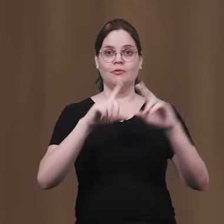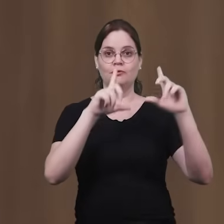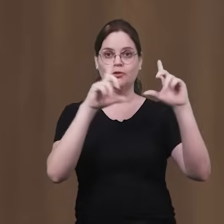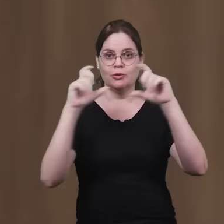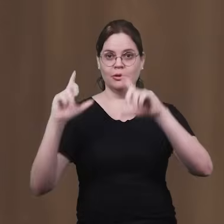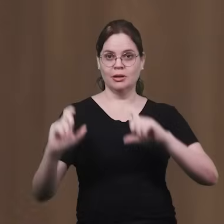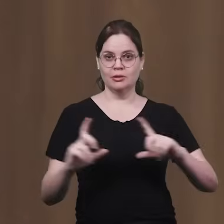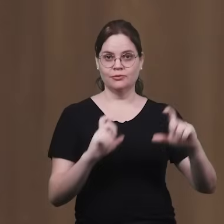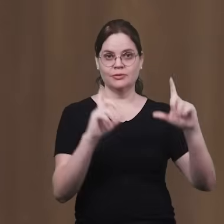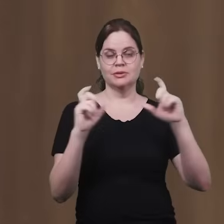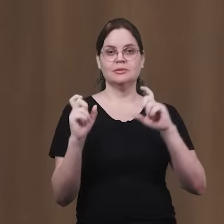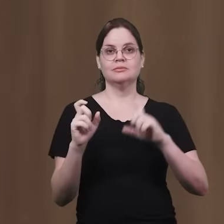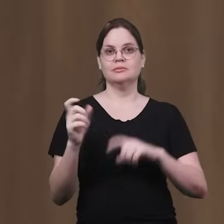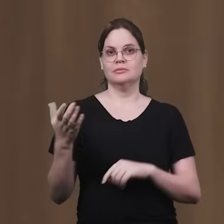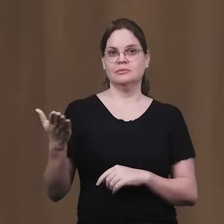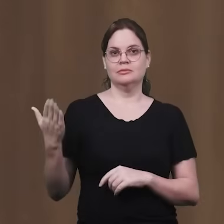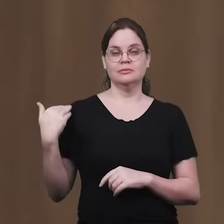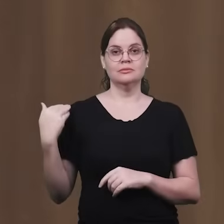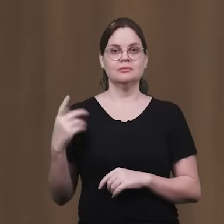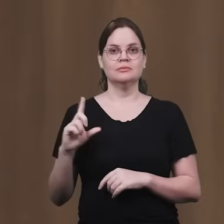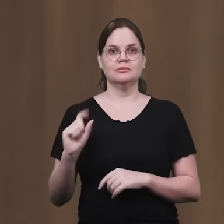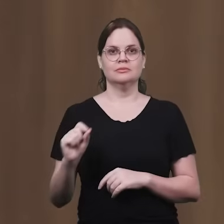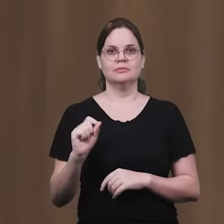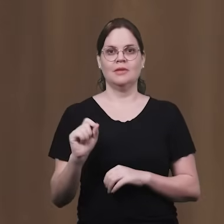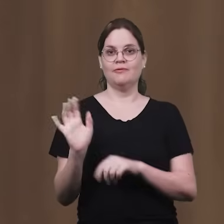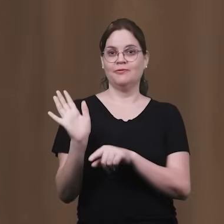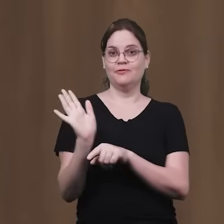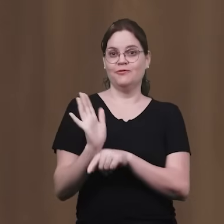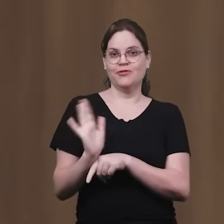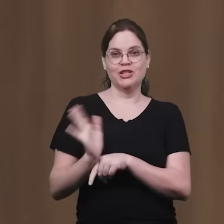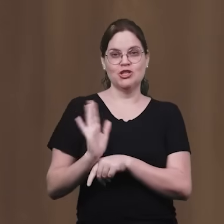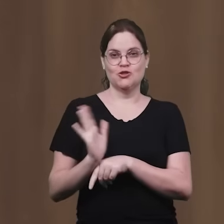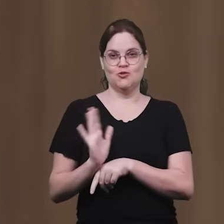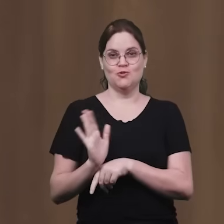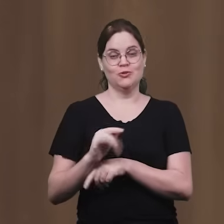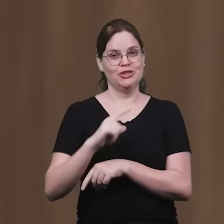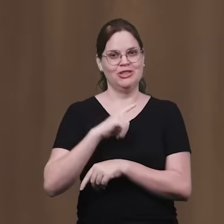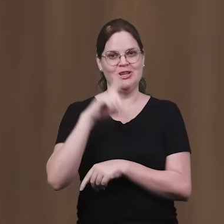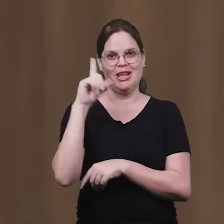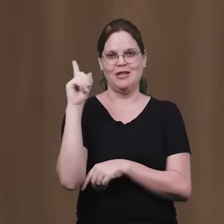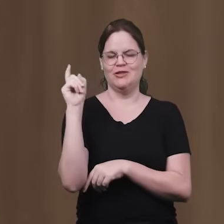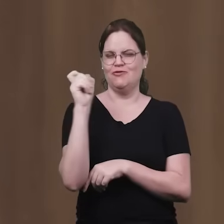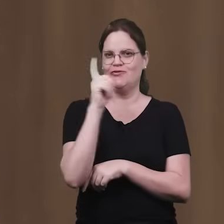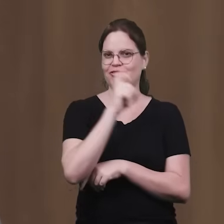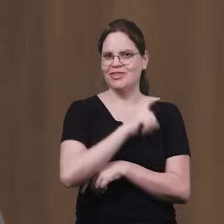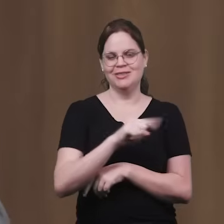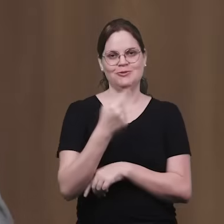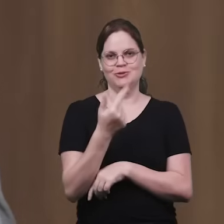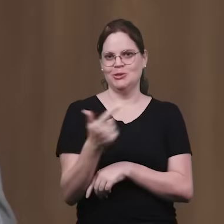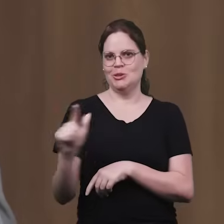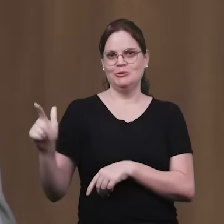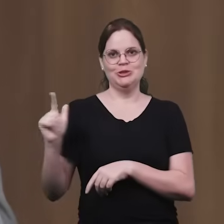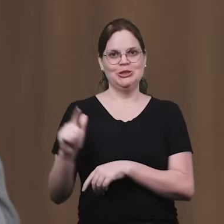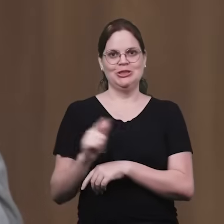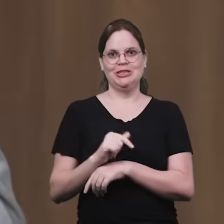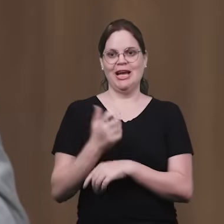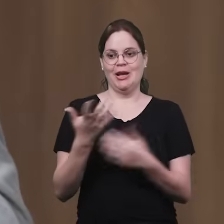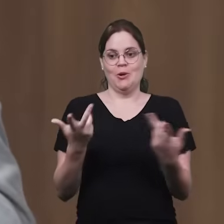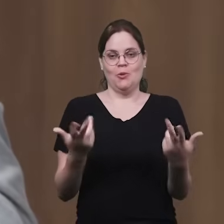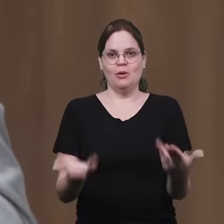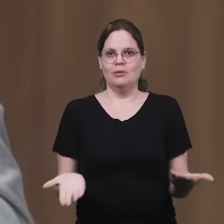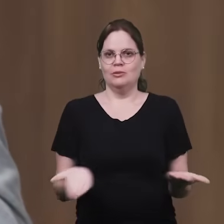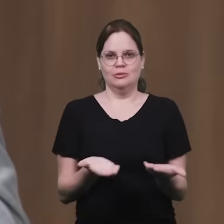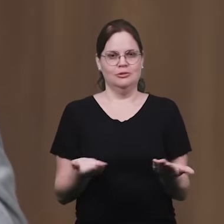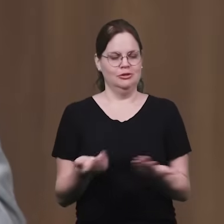gostei muito... naquela época, o vídeo era uma coisa muito difícil de se alcançar.